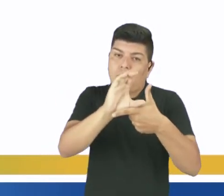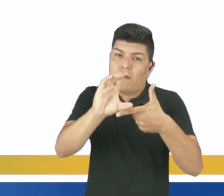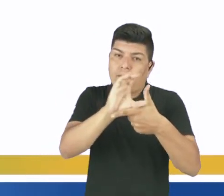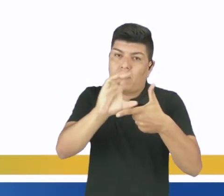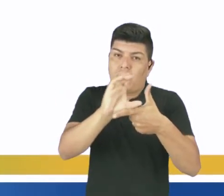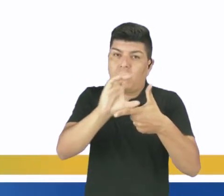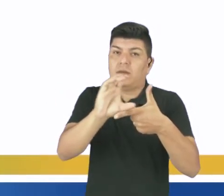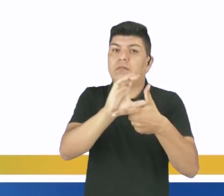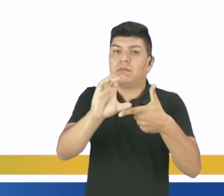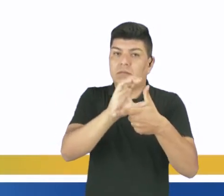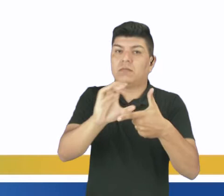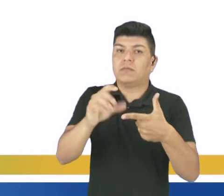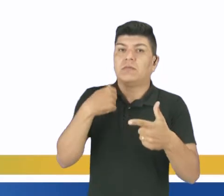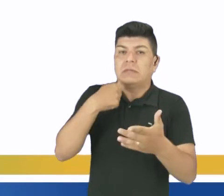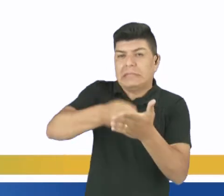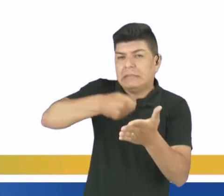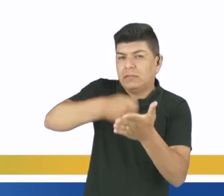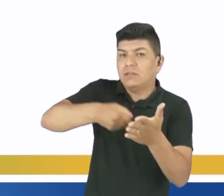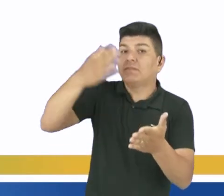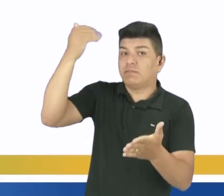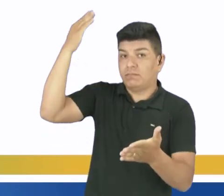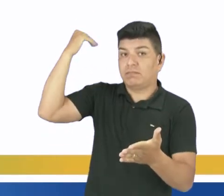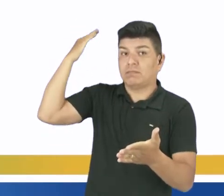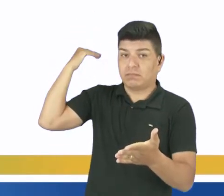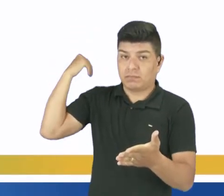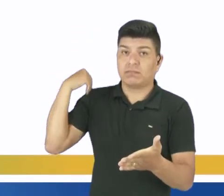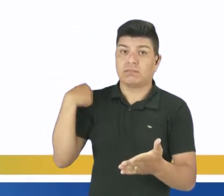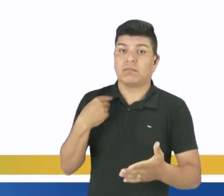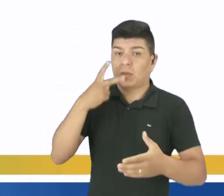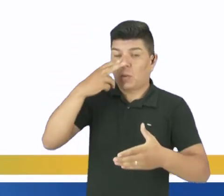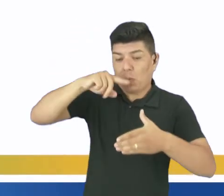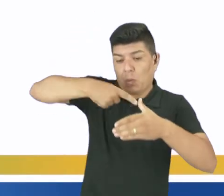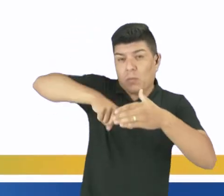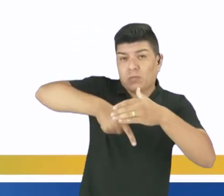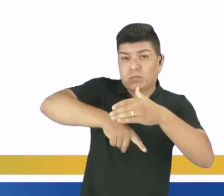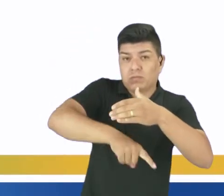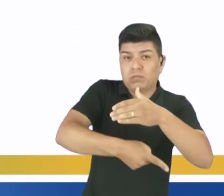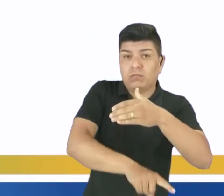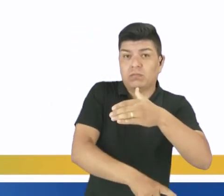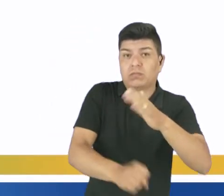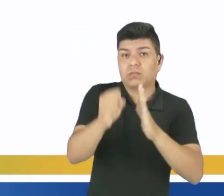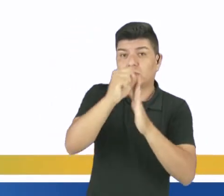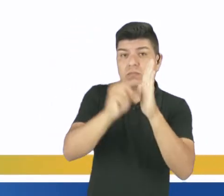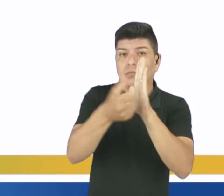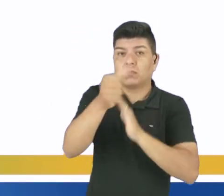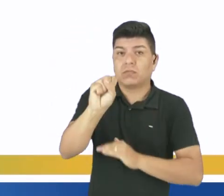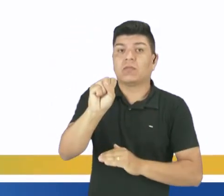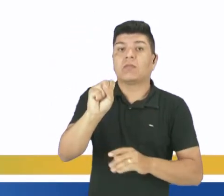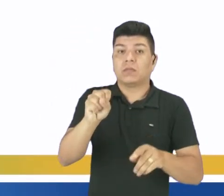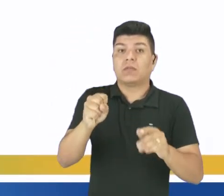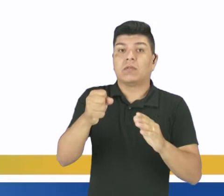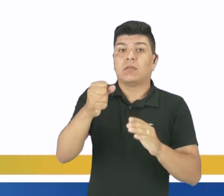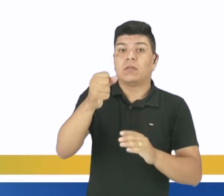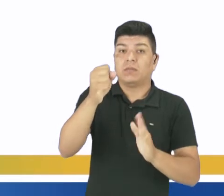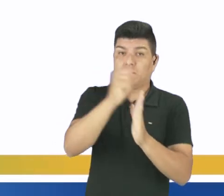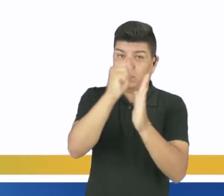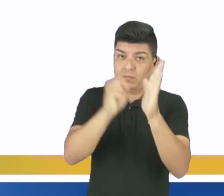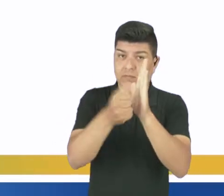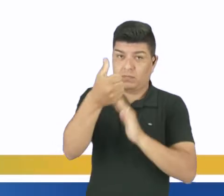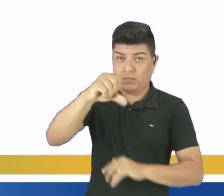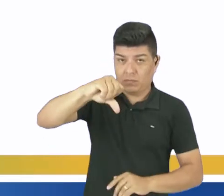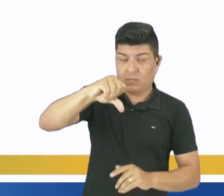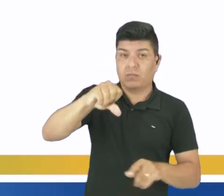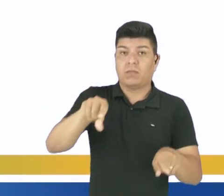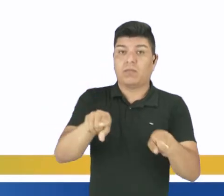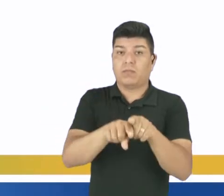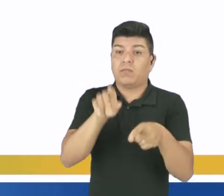foram bastante exploradas nesse período. Eram galerias subterrâneas exploradas no século XVIII e XIX para